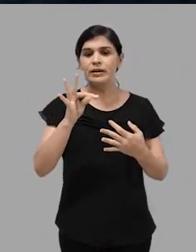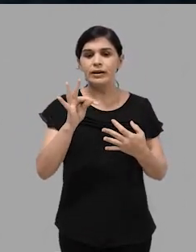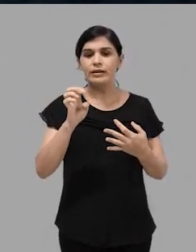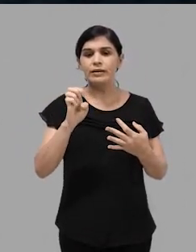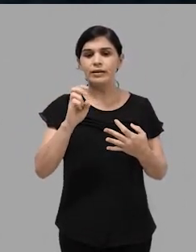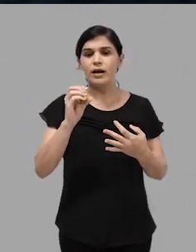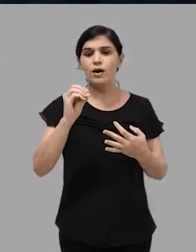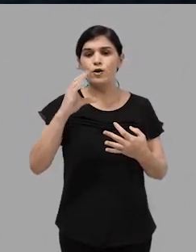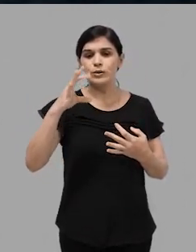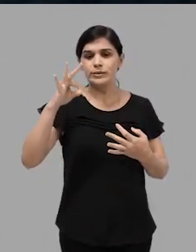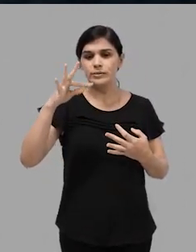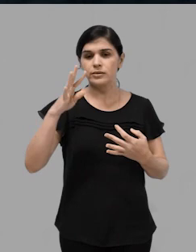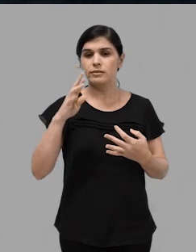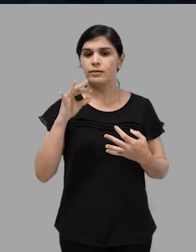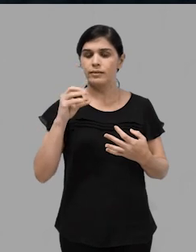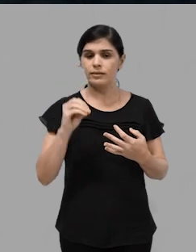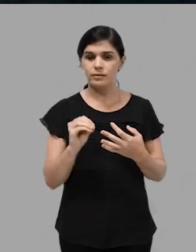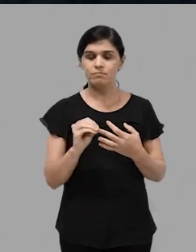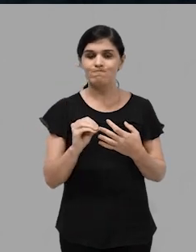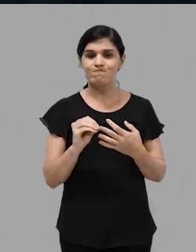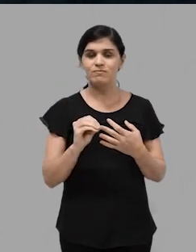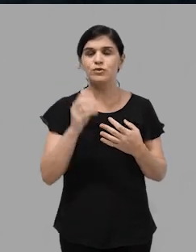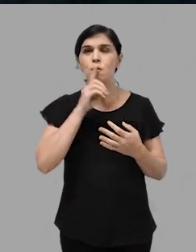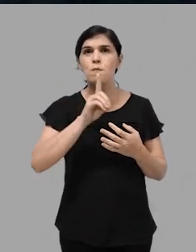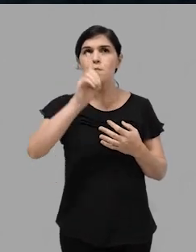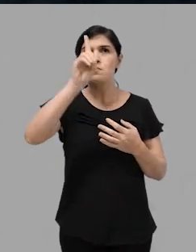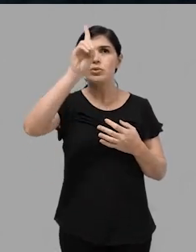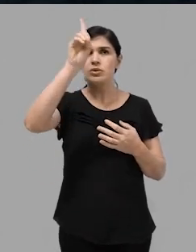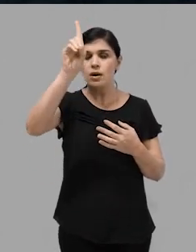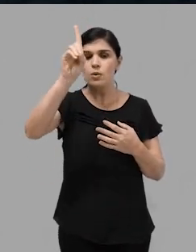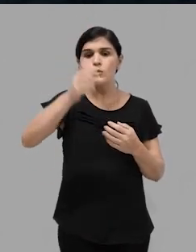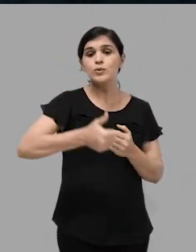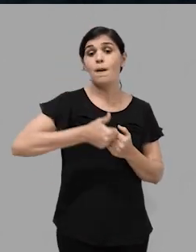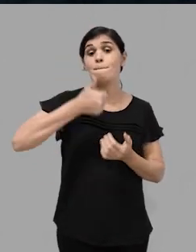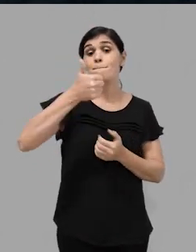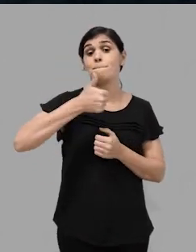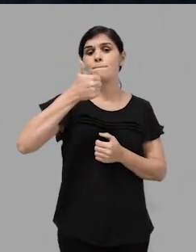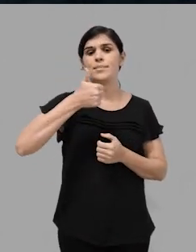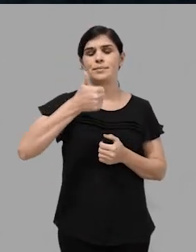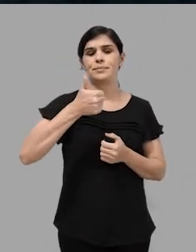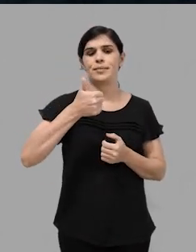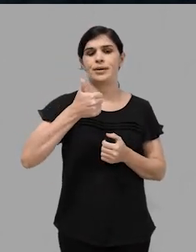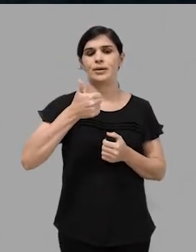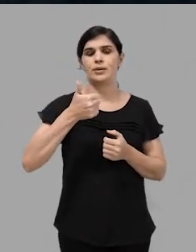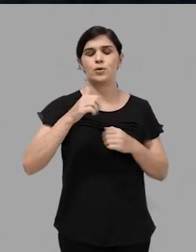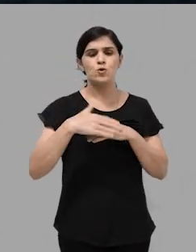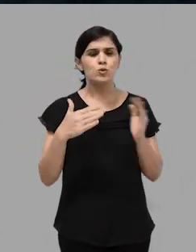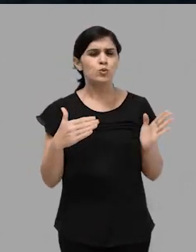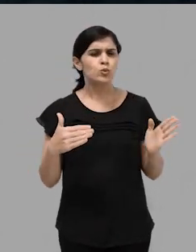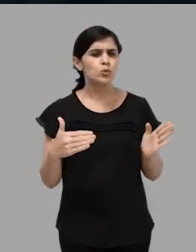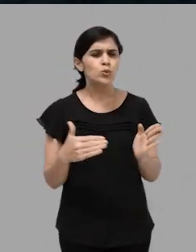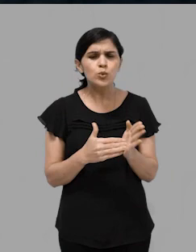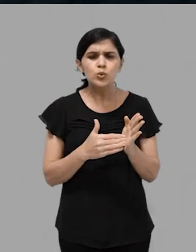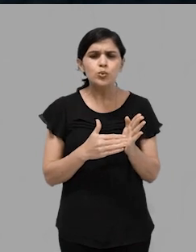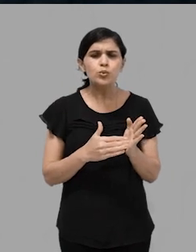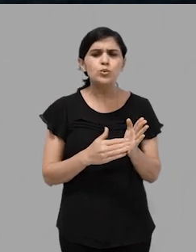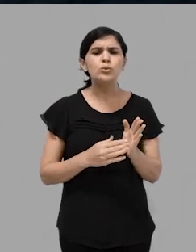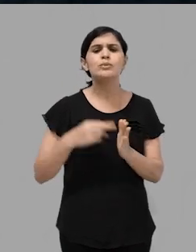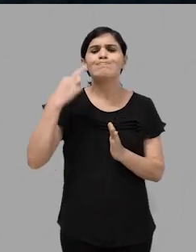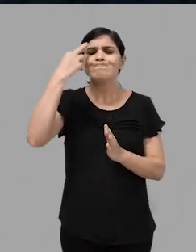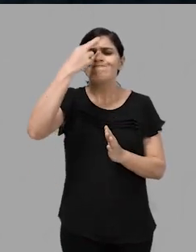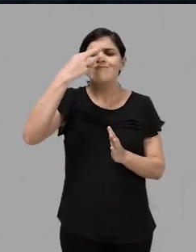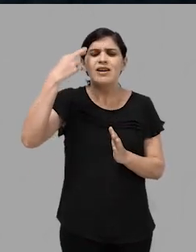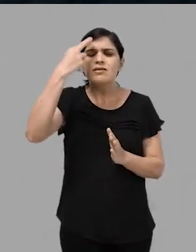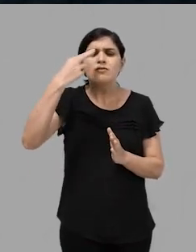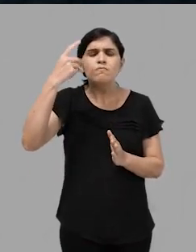Então, tudo aquilo que era racional, vamos dizer assim, tudo aquilo que desafiava, conhecimento que